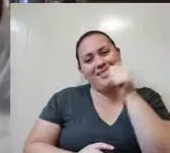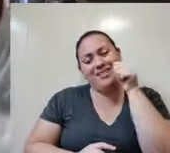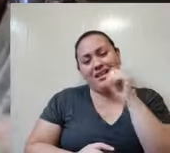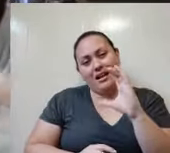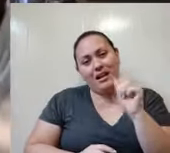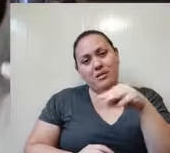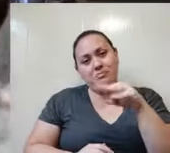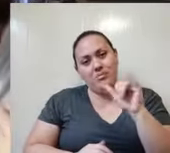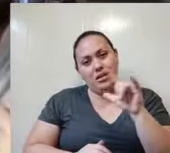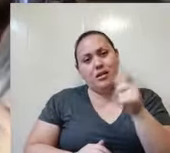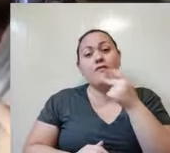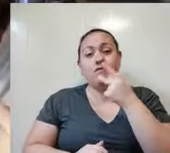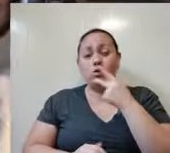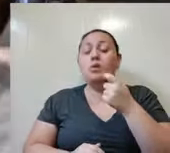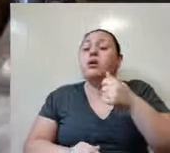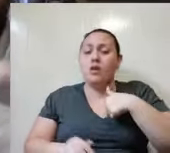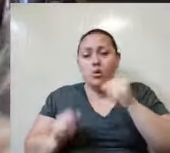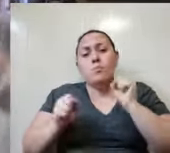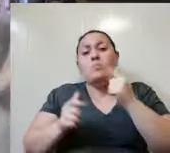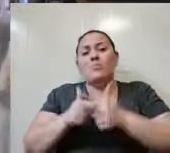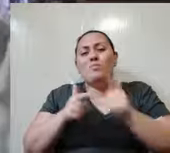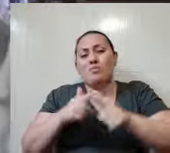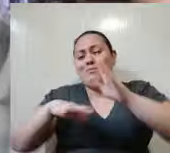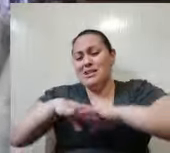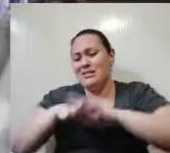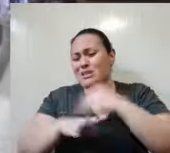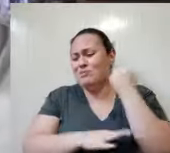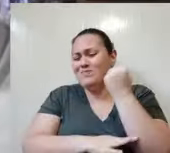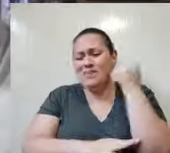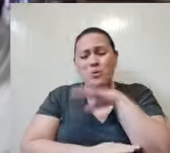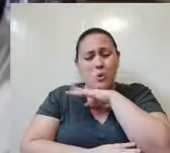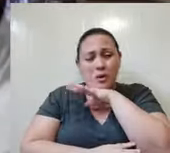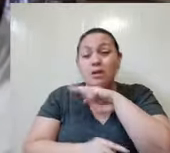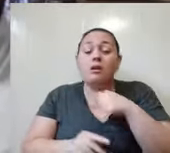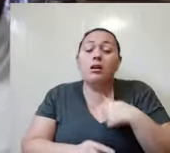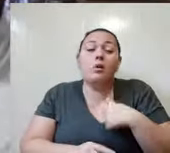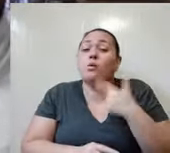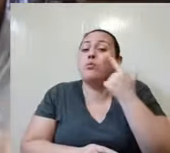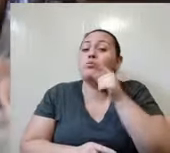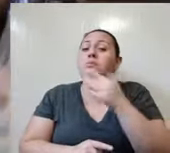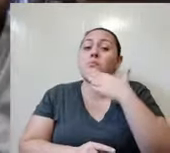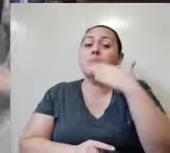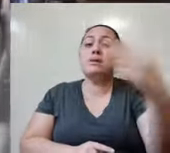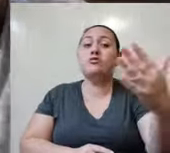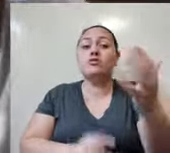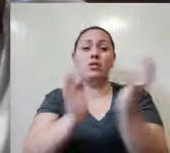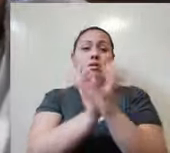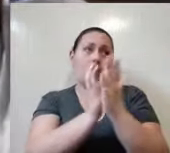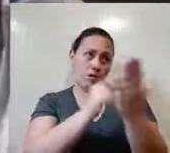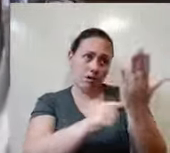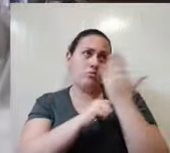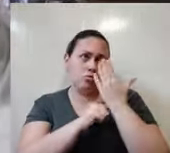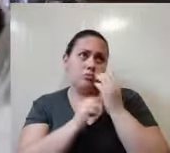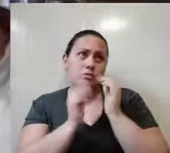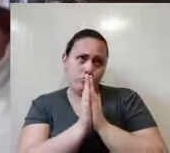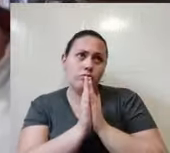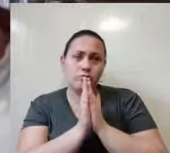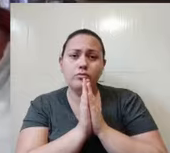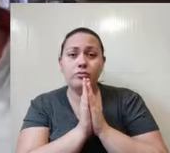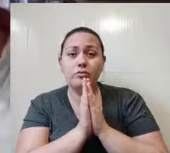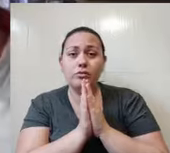Se eu não aceito que eu sou ruim em matemática, eu não posso pedir ajuda pro meu colega que é muito bom. E poder aceitar que tá tudo bem não saber